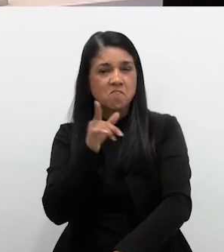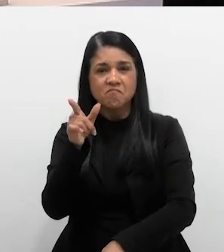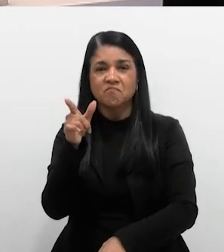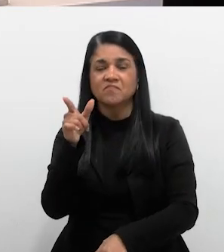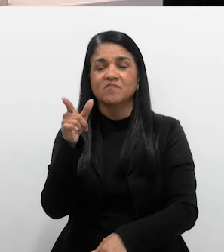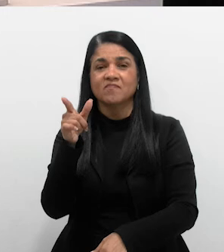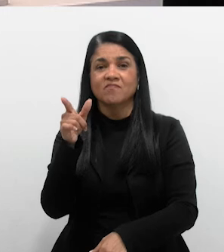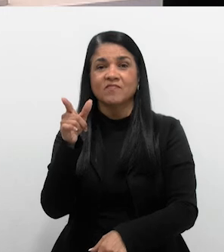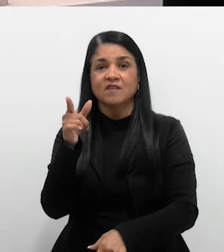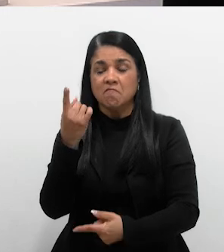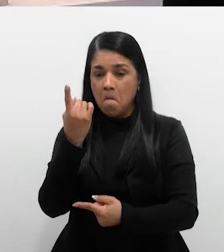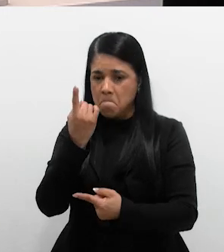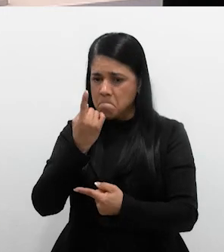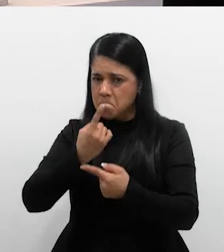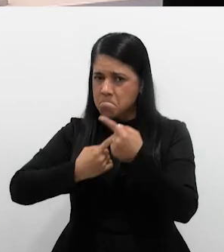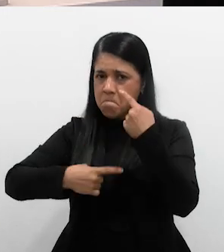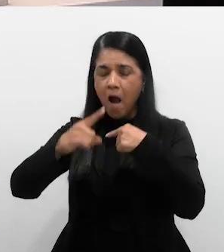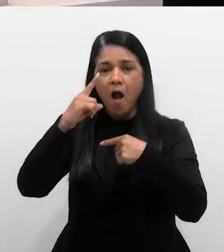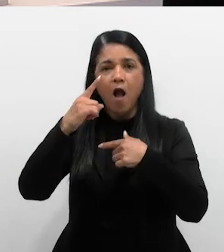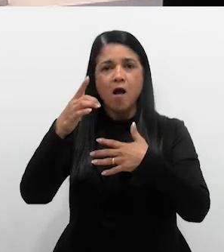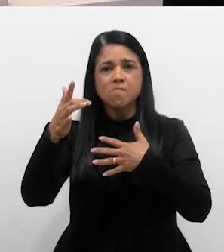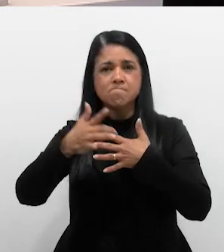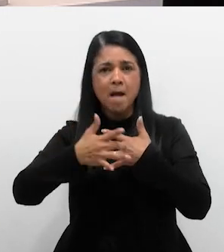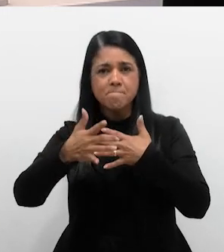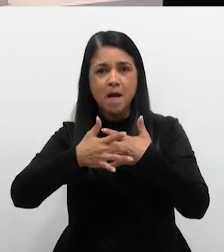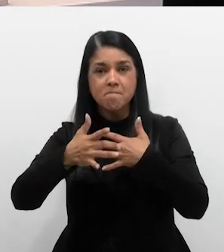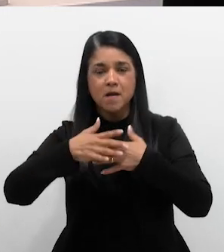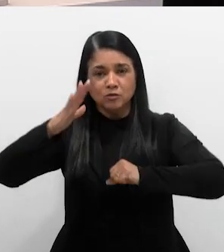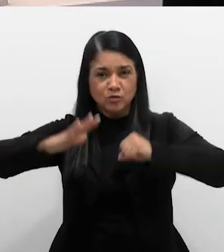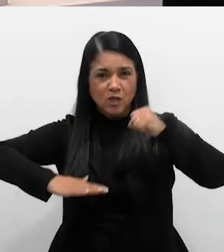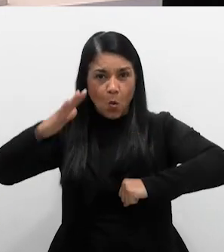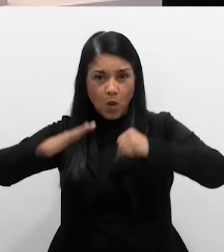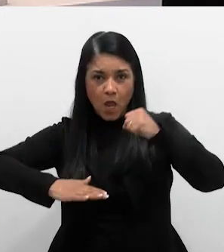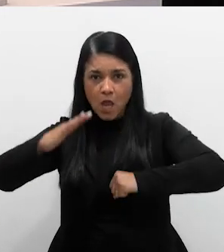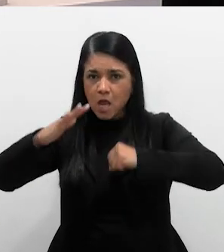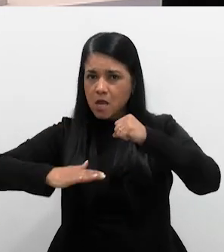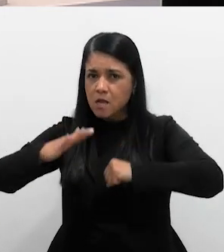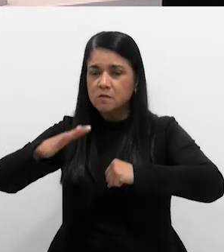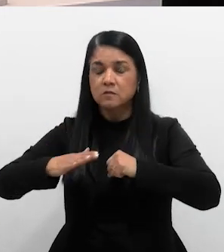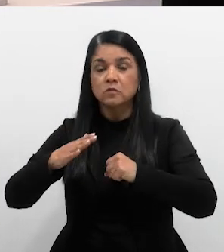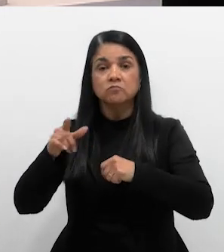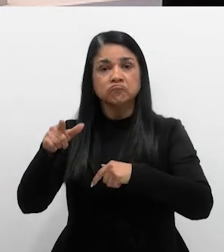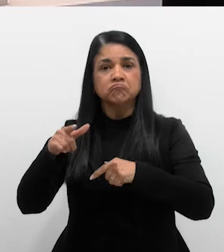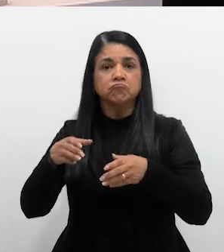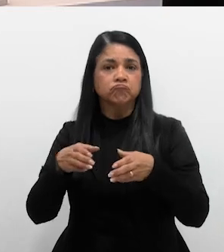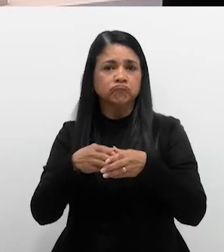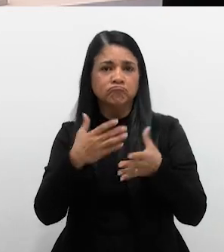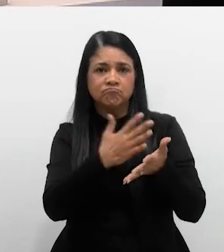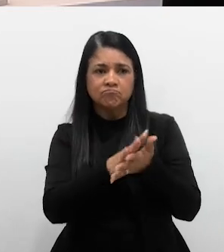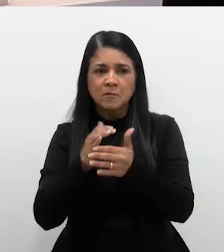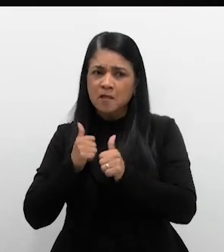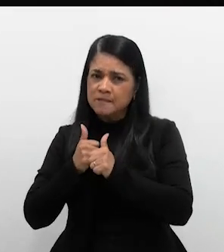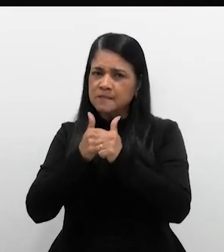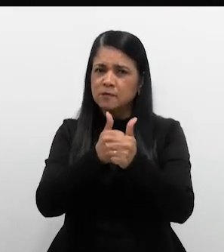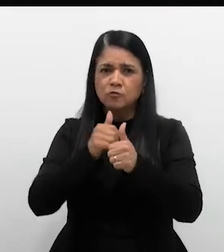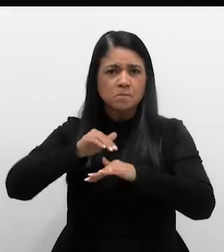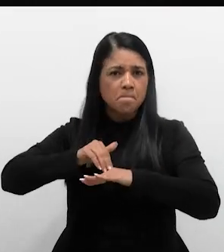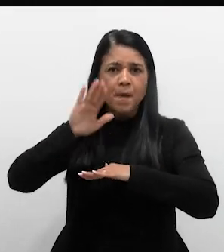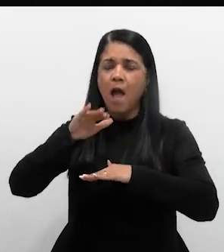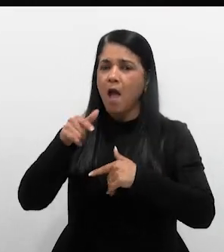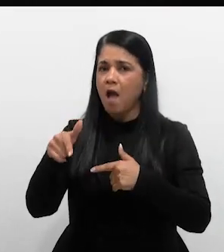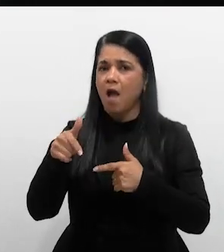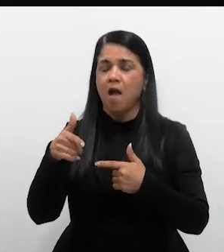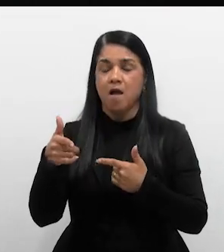emocionante e ele quebrou todos os recordes da internet do Salgueiro, né? O Salgueiro é a escola que tem o maior número de seguidores no Carnaval